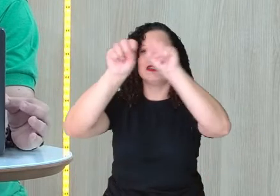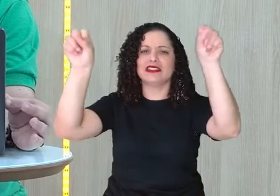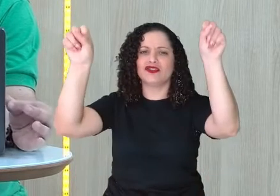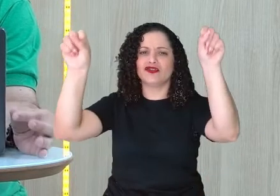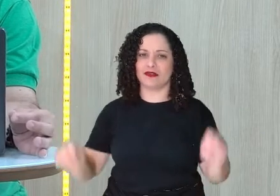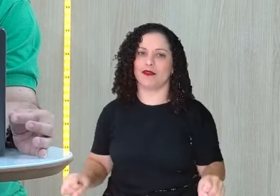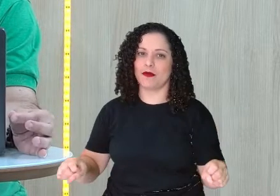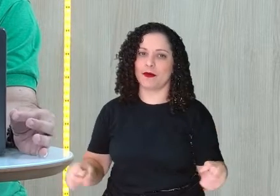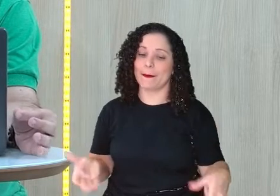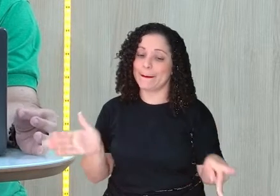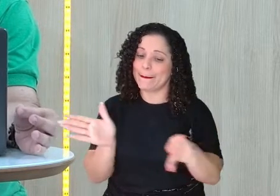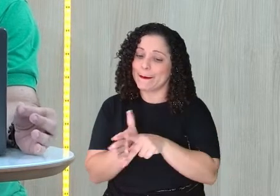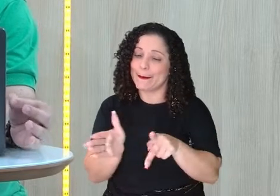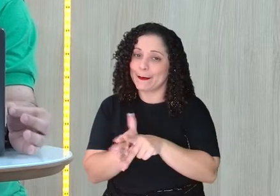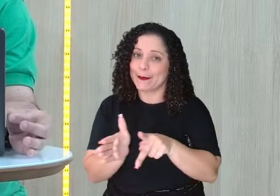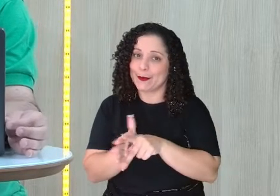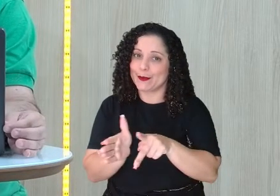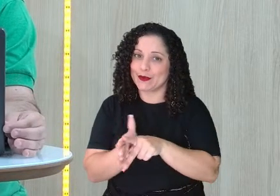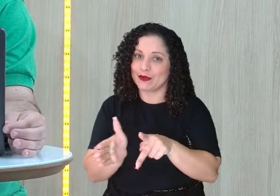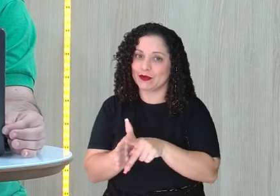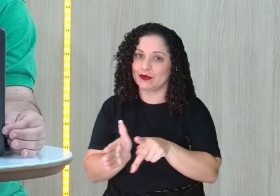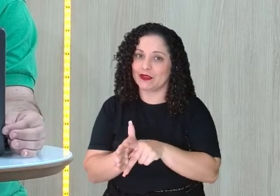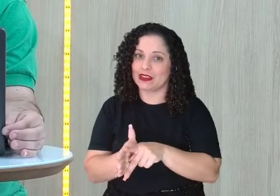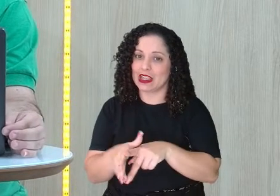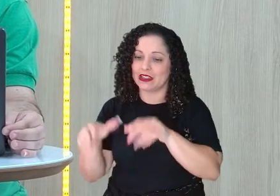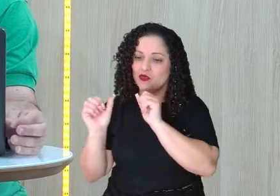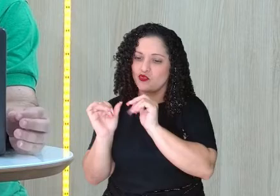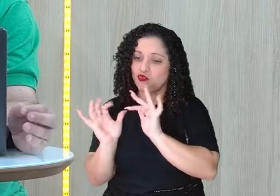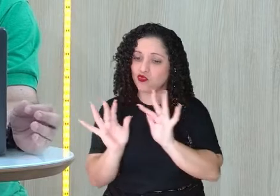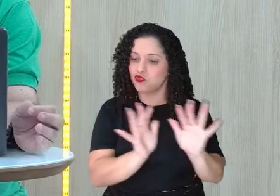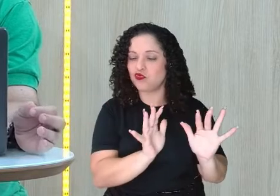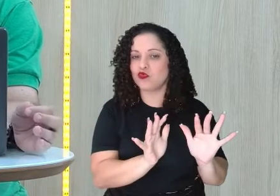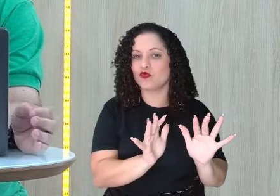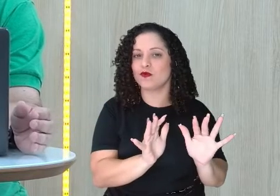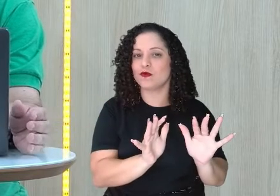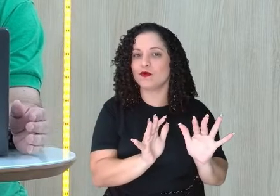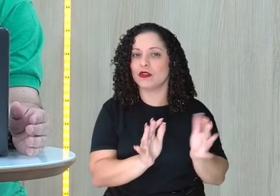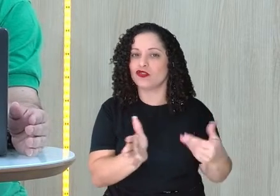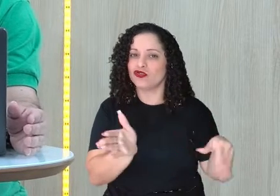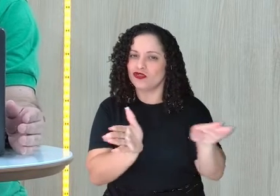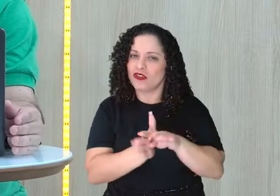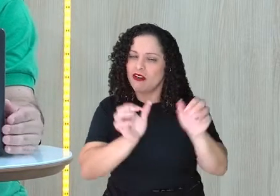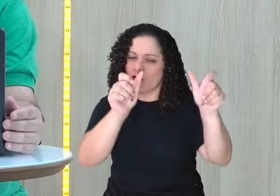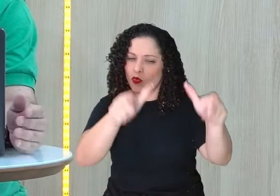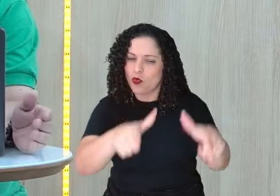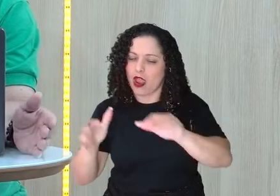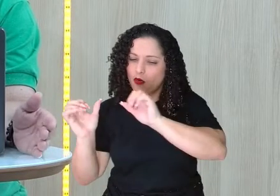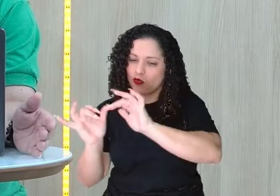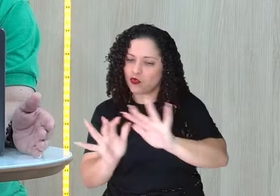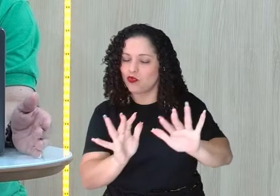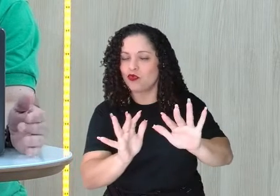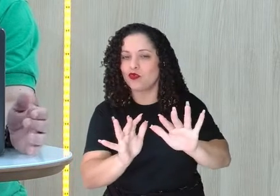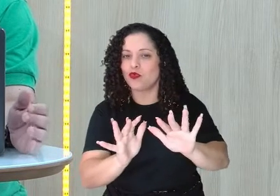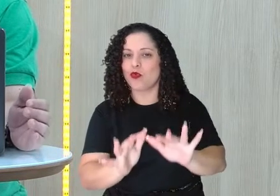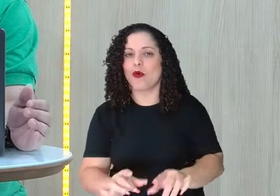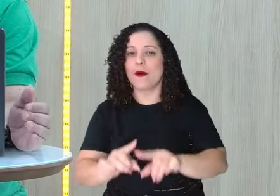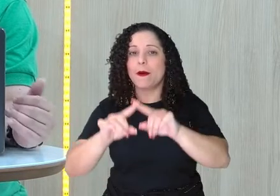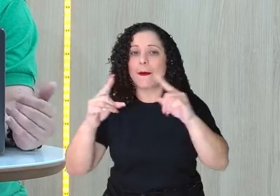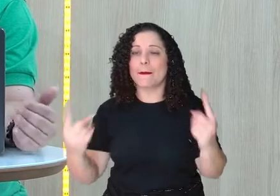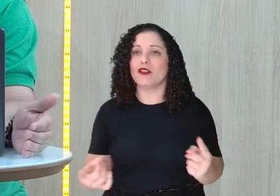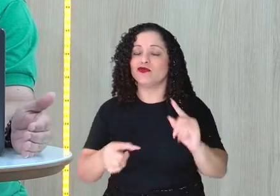de colonização. E num sistema de colonização, mesmo que não inicialmente, né,